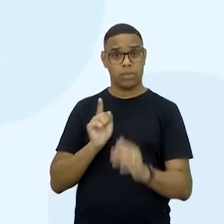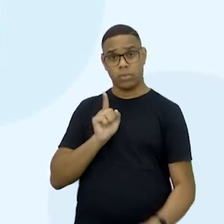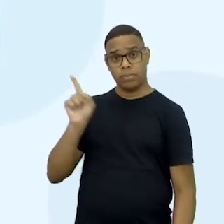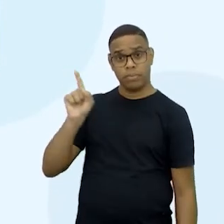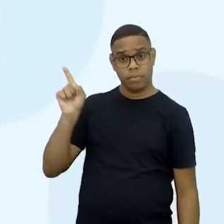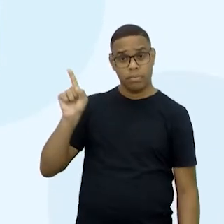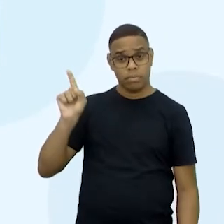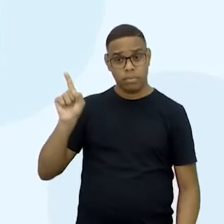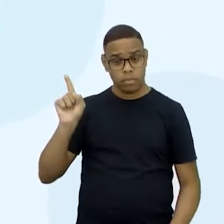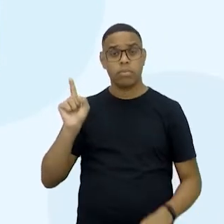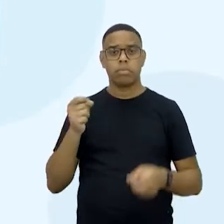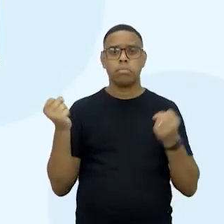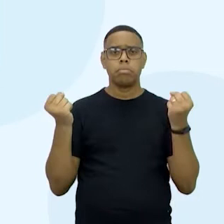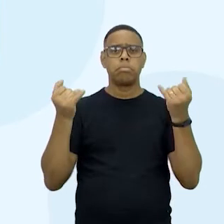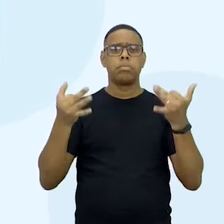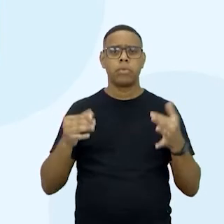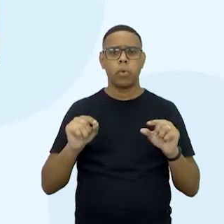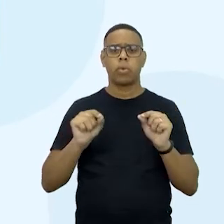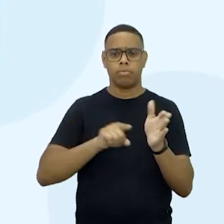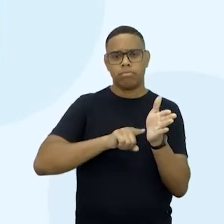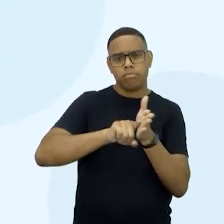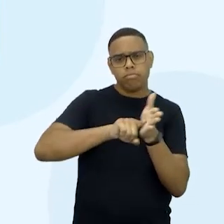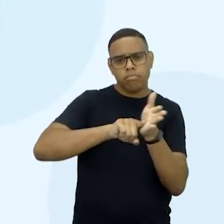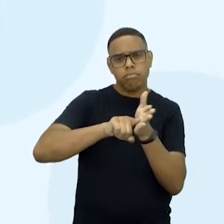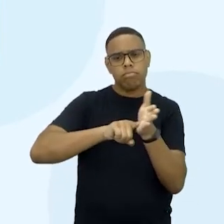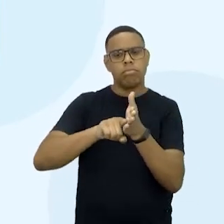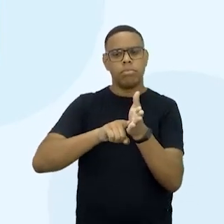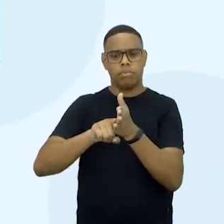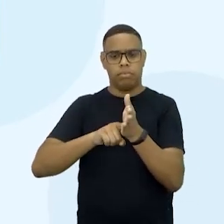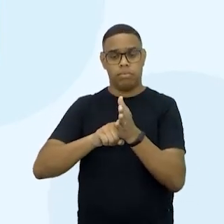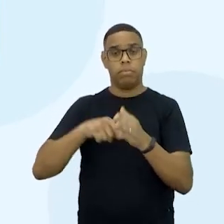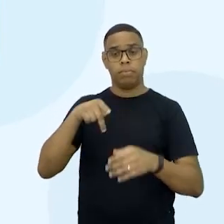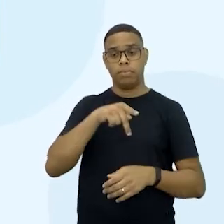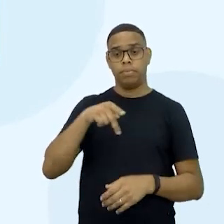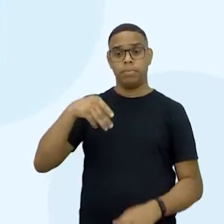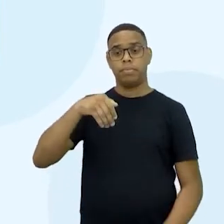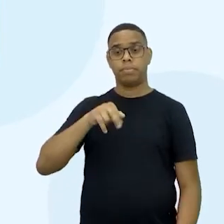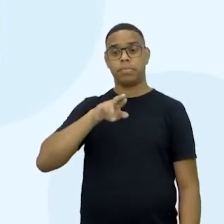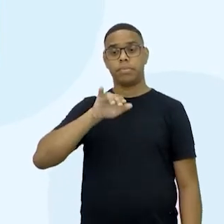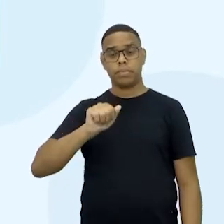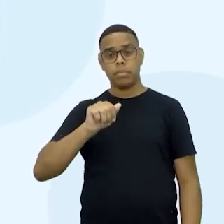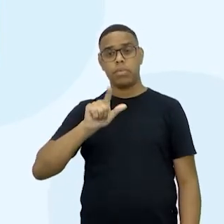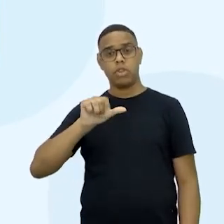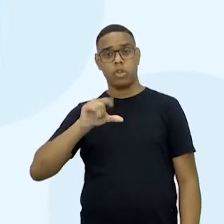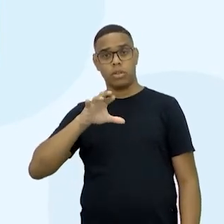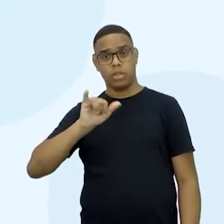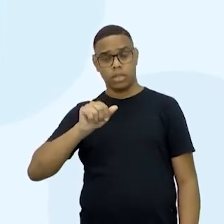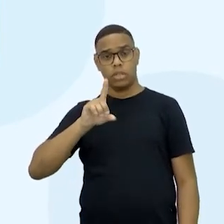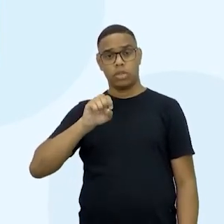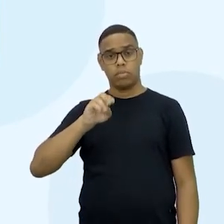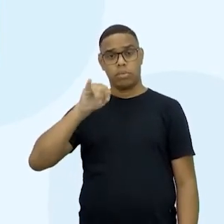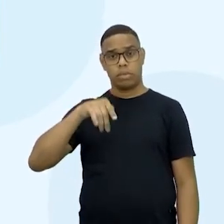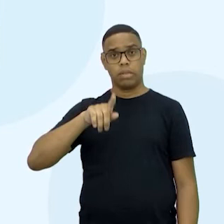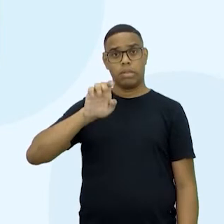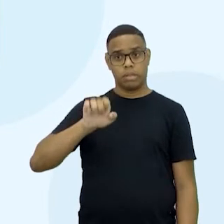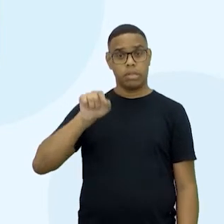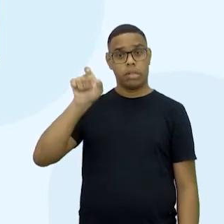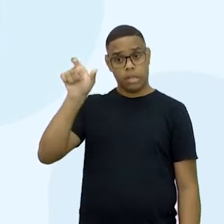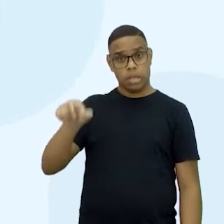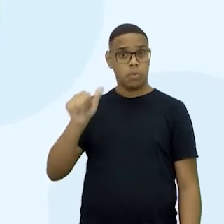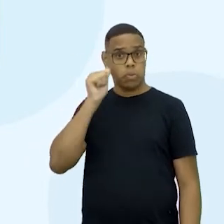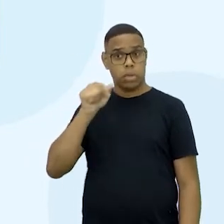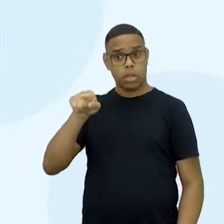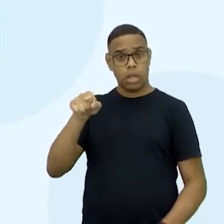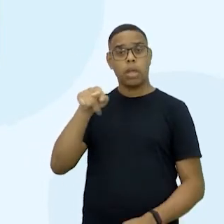justamente o trabalho e a pesquisa desenvolvida pela professora Maria Glória Domingues ela é a professora